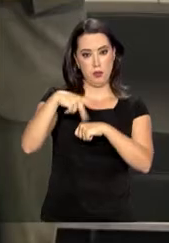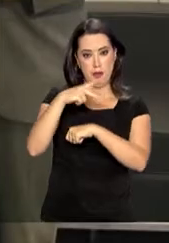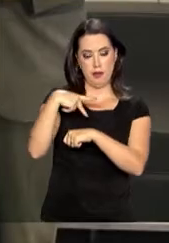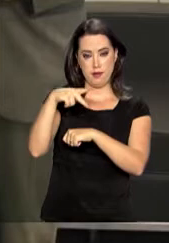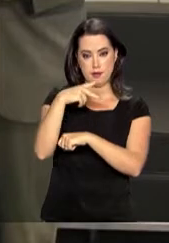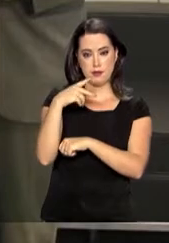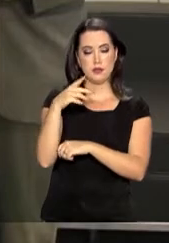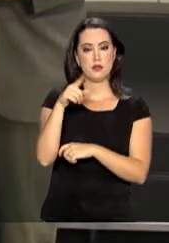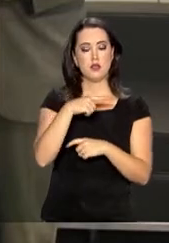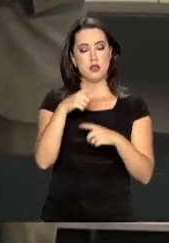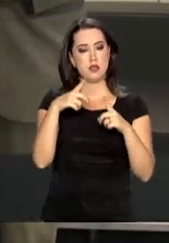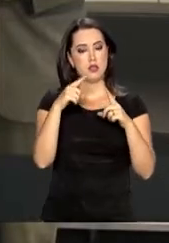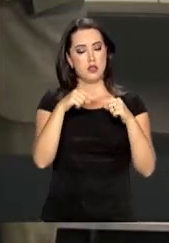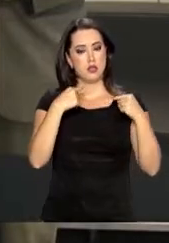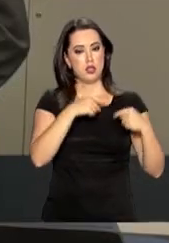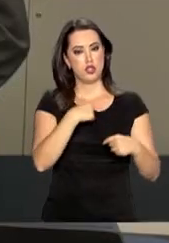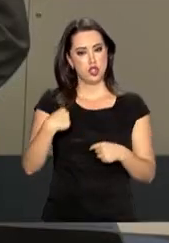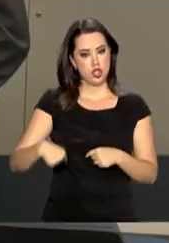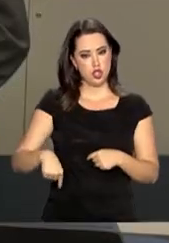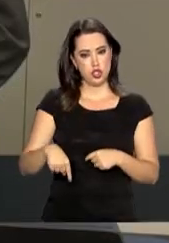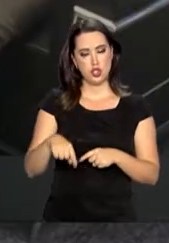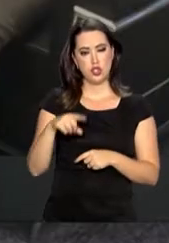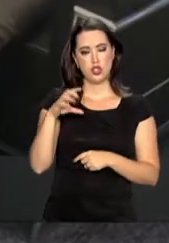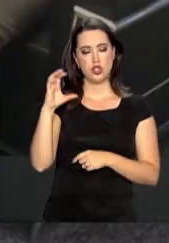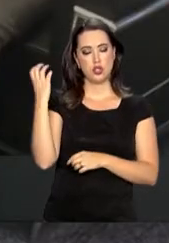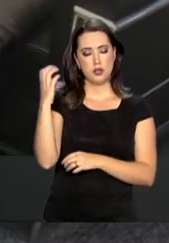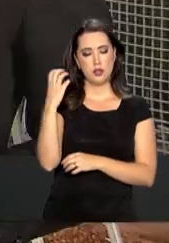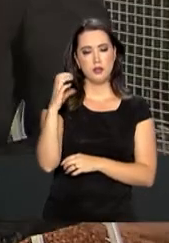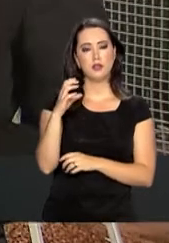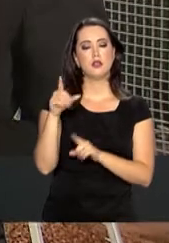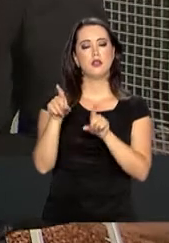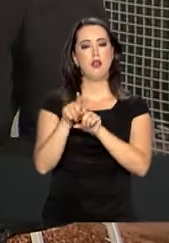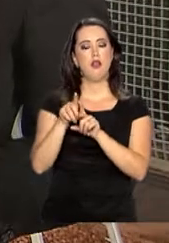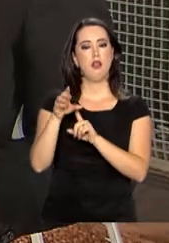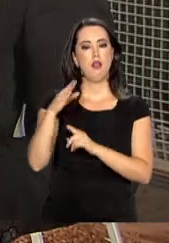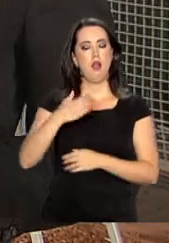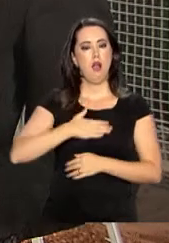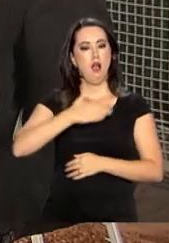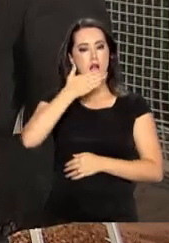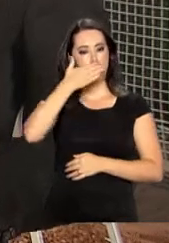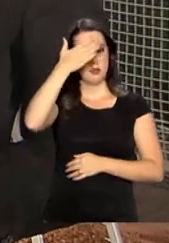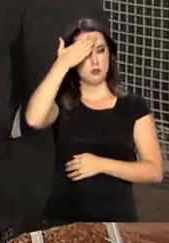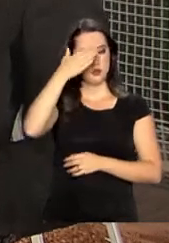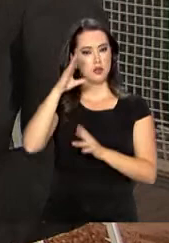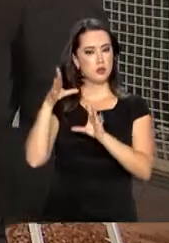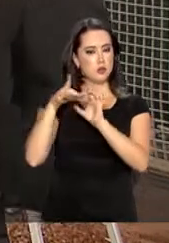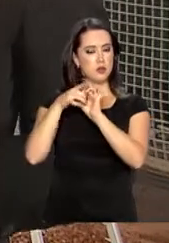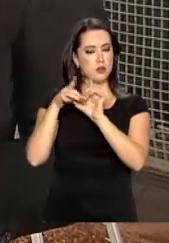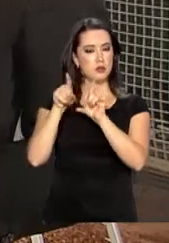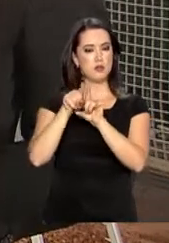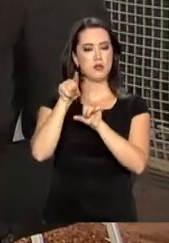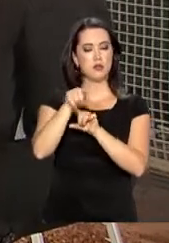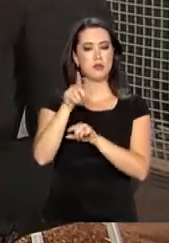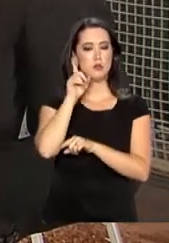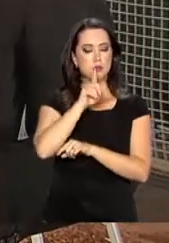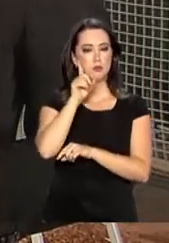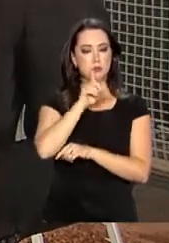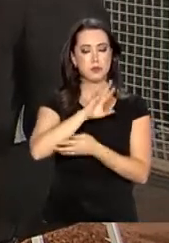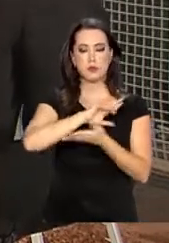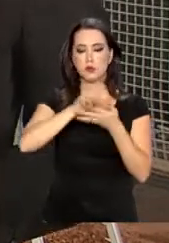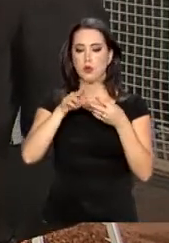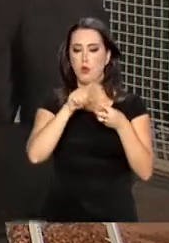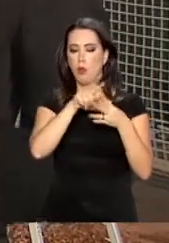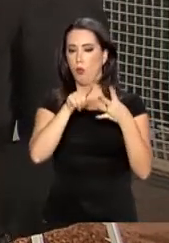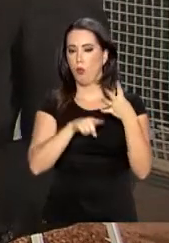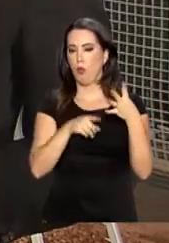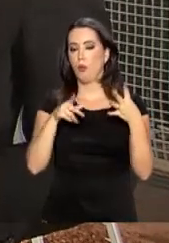Chile, Emirados Árabes Unidos, França e Reino Unido. O presidente eleito também conversou por telefone com o